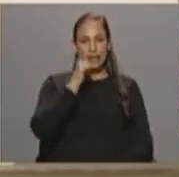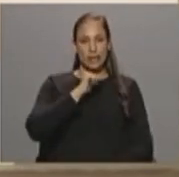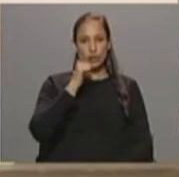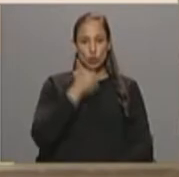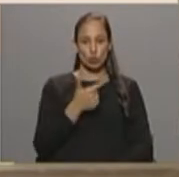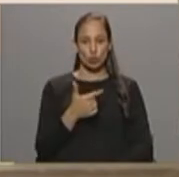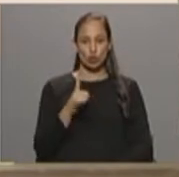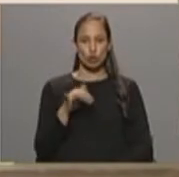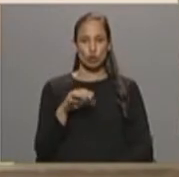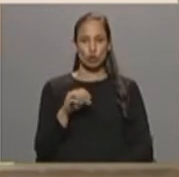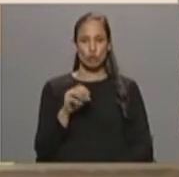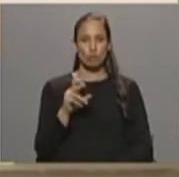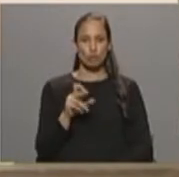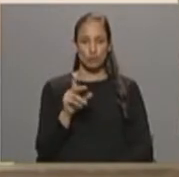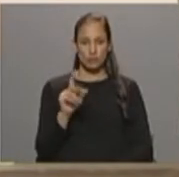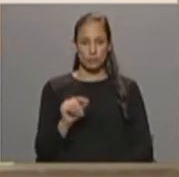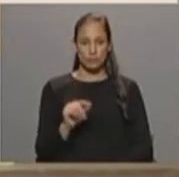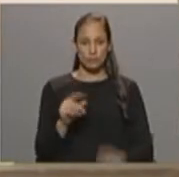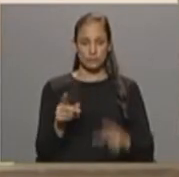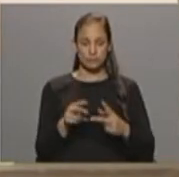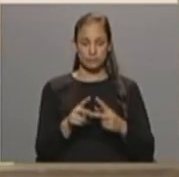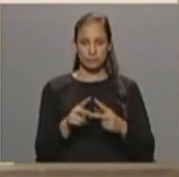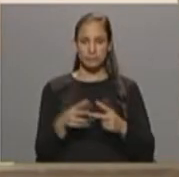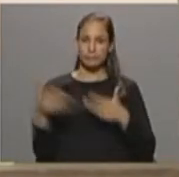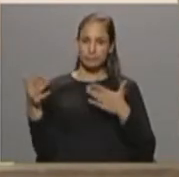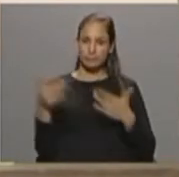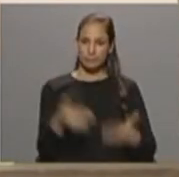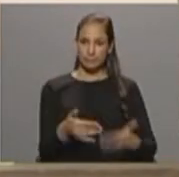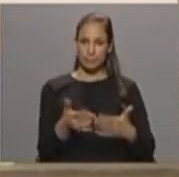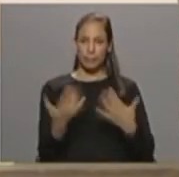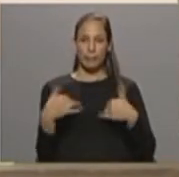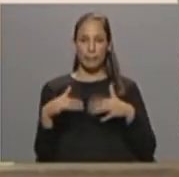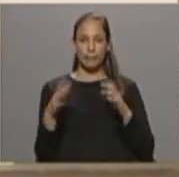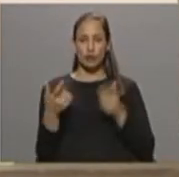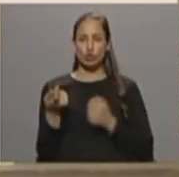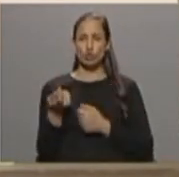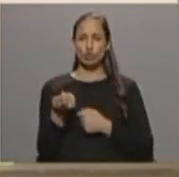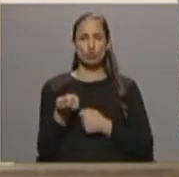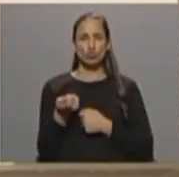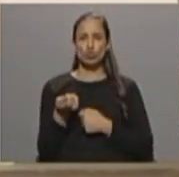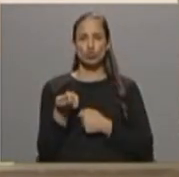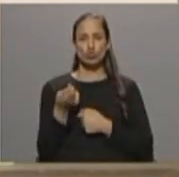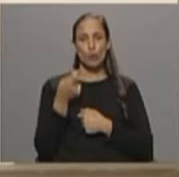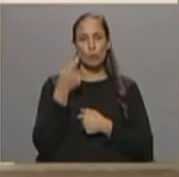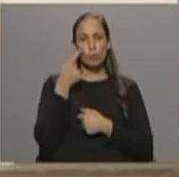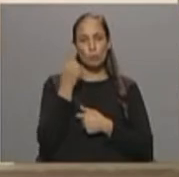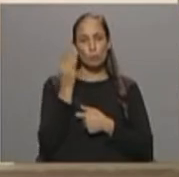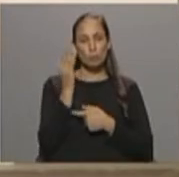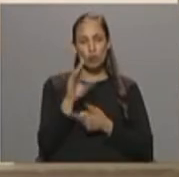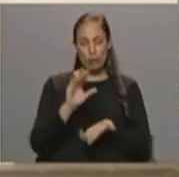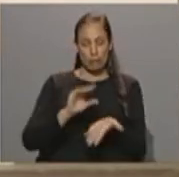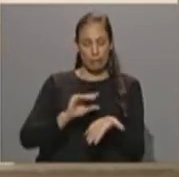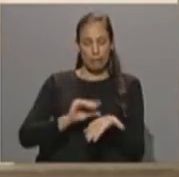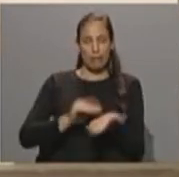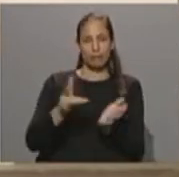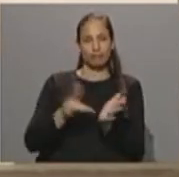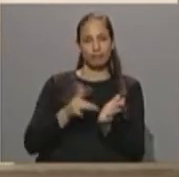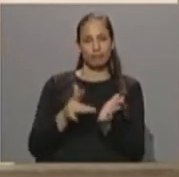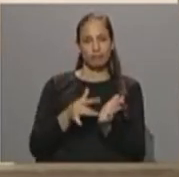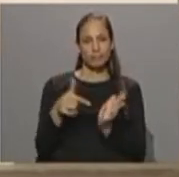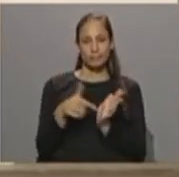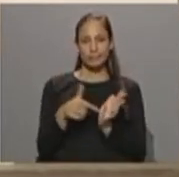Timor. Mas fica já, portanto, esta pequena amostra como sinal da